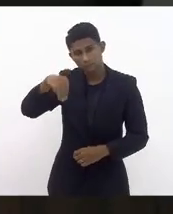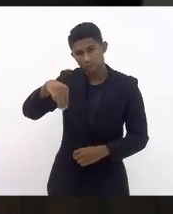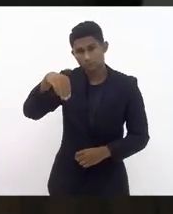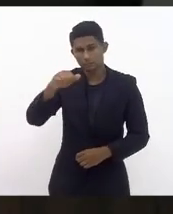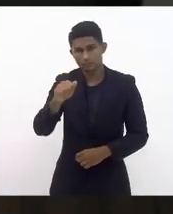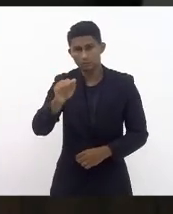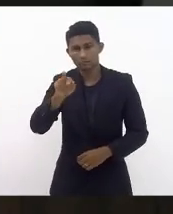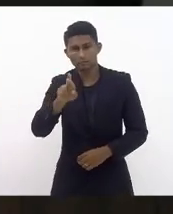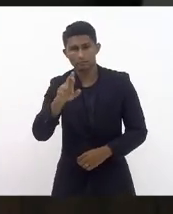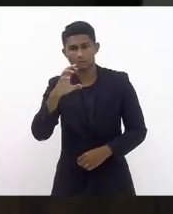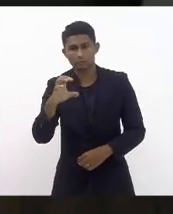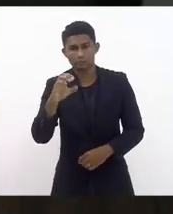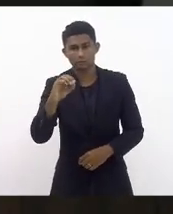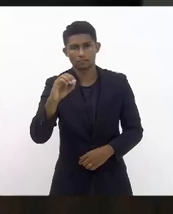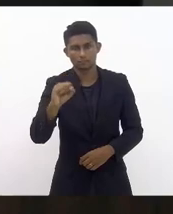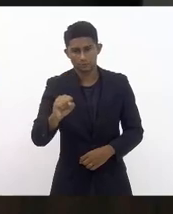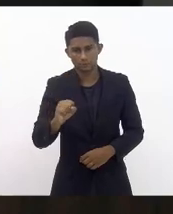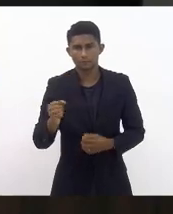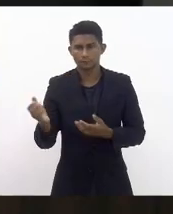Deputado Marcos Miller.